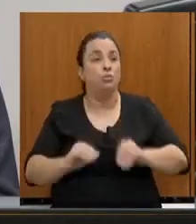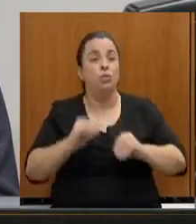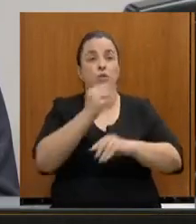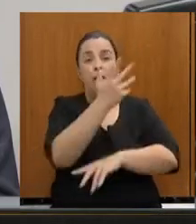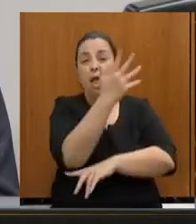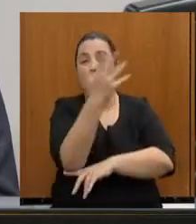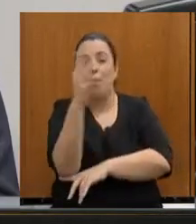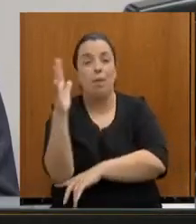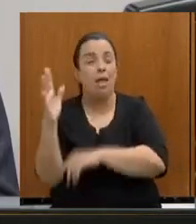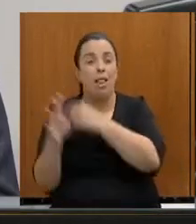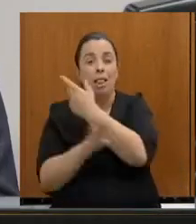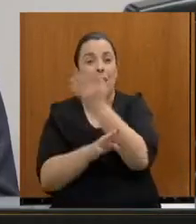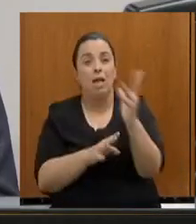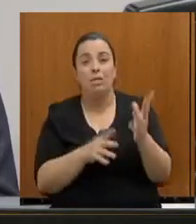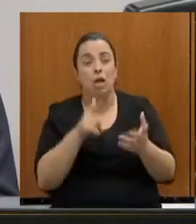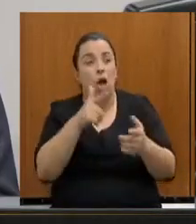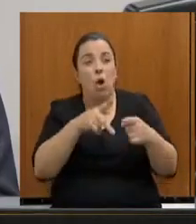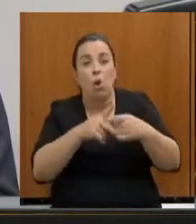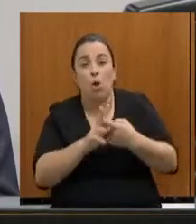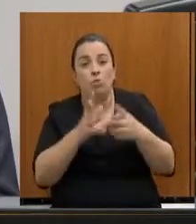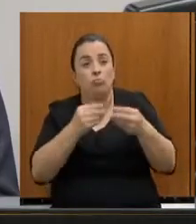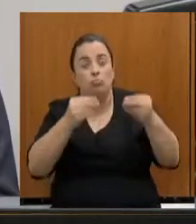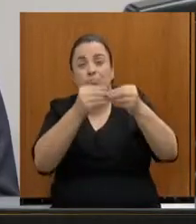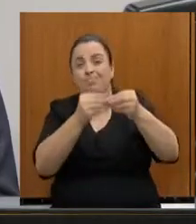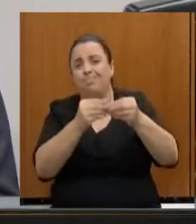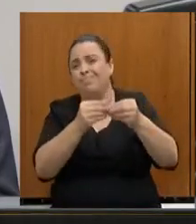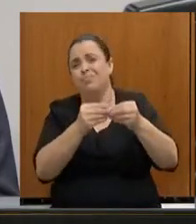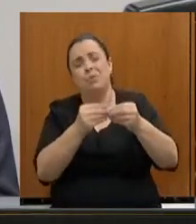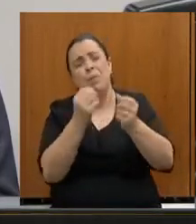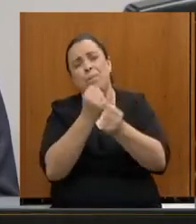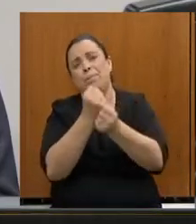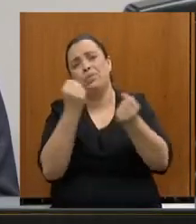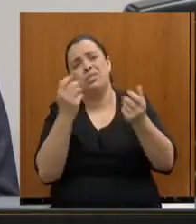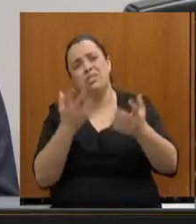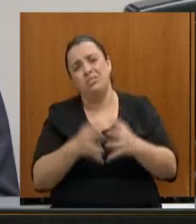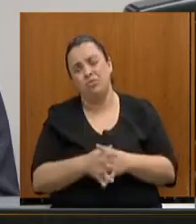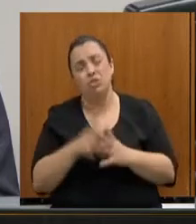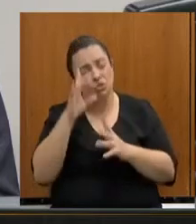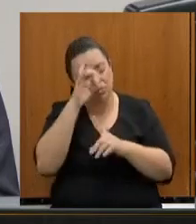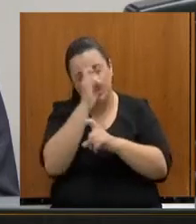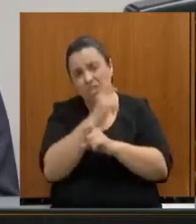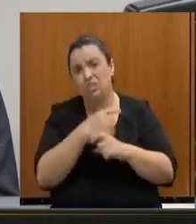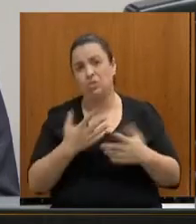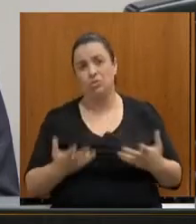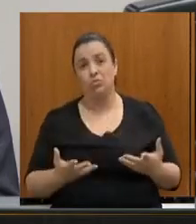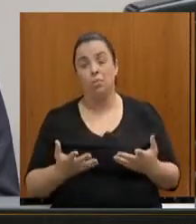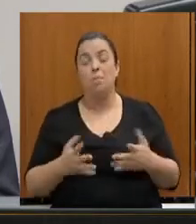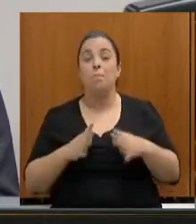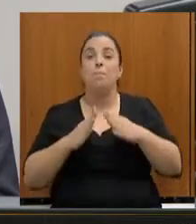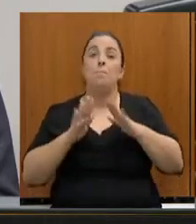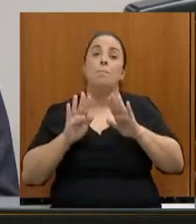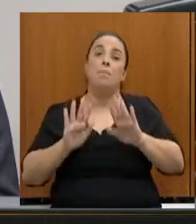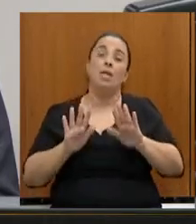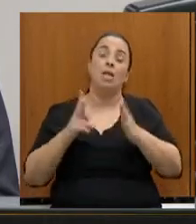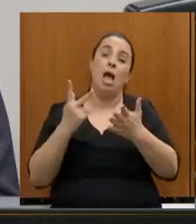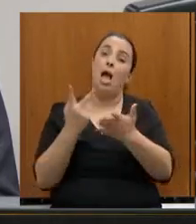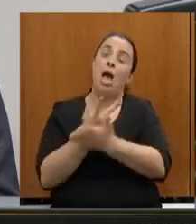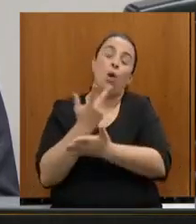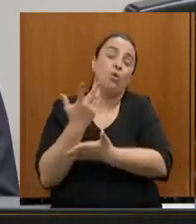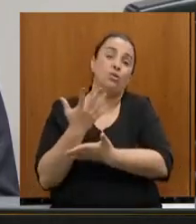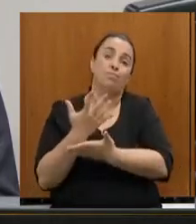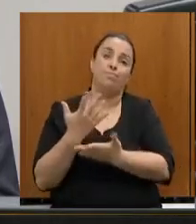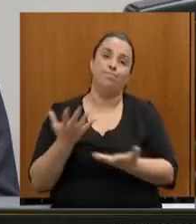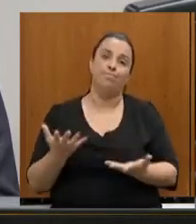nos dois episódios mas infelizmente nós tivemos este dando e